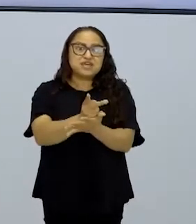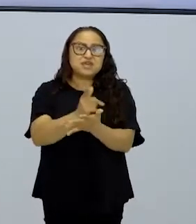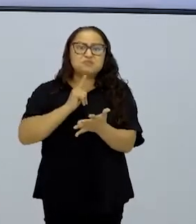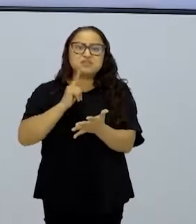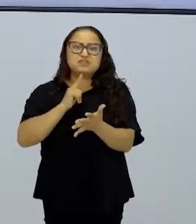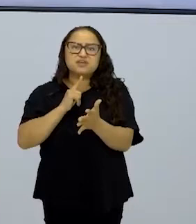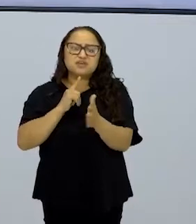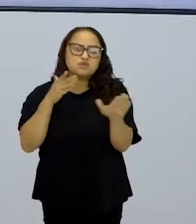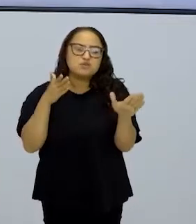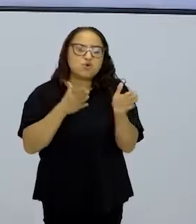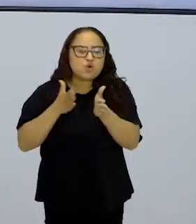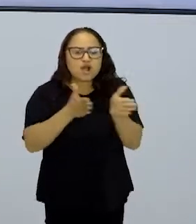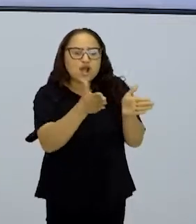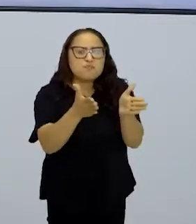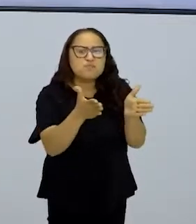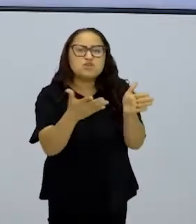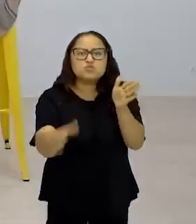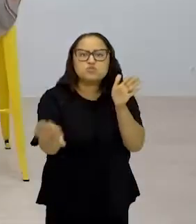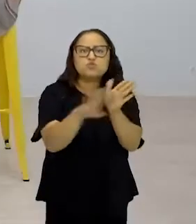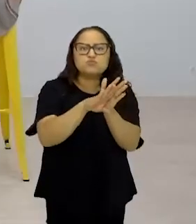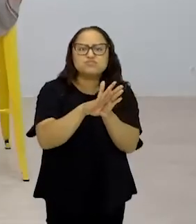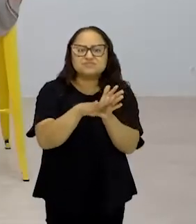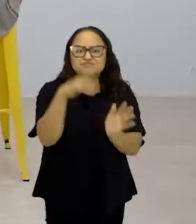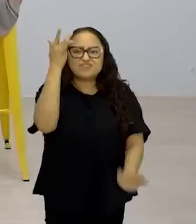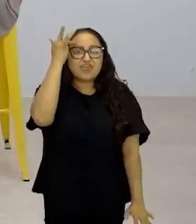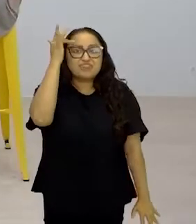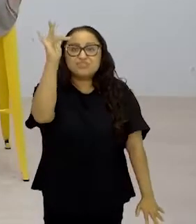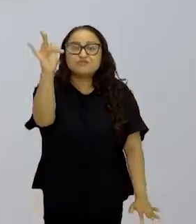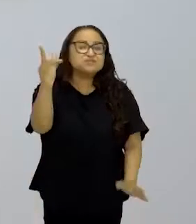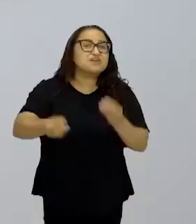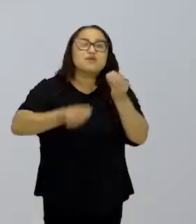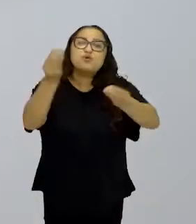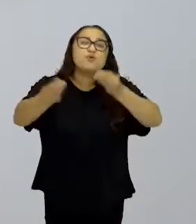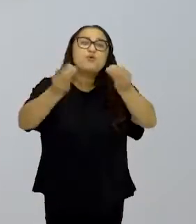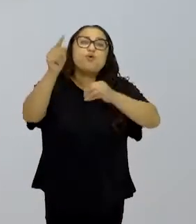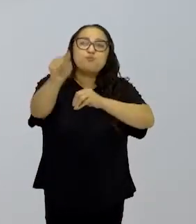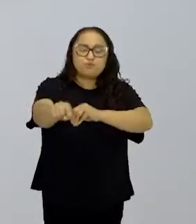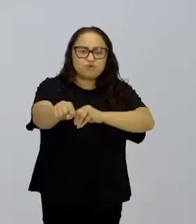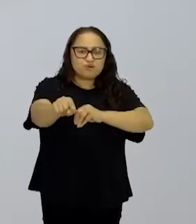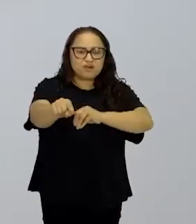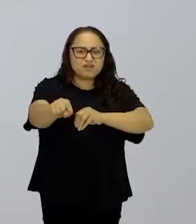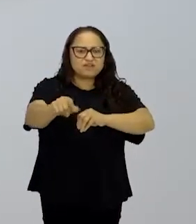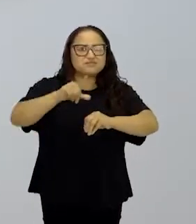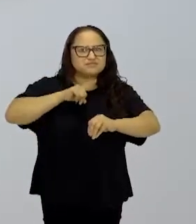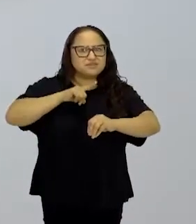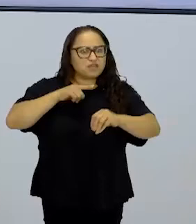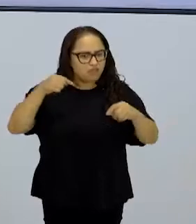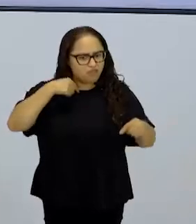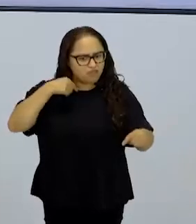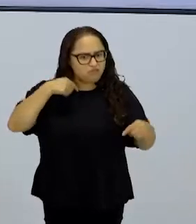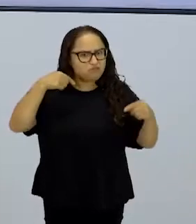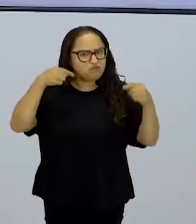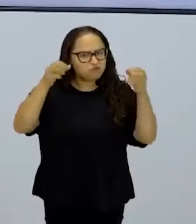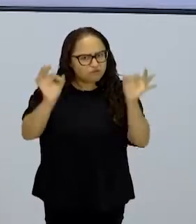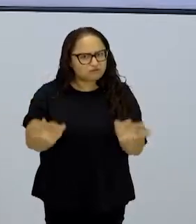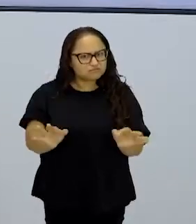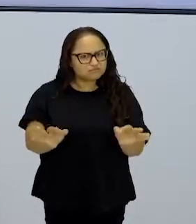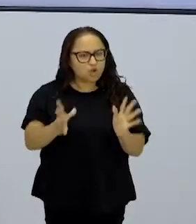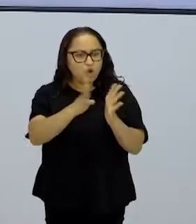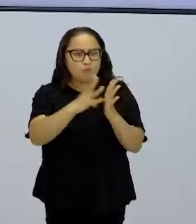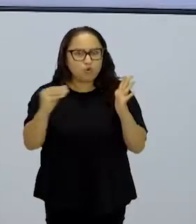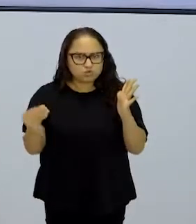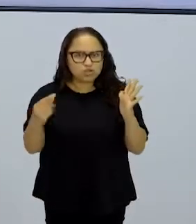onde eu comecei. Sem saber como é ser esse que disseram que eu deveria ser. Me deram um modelo, eu